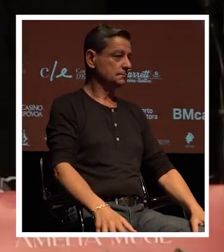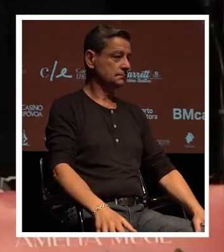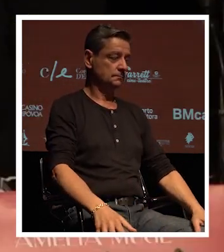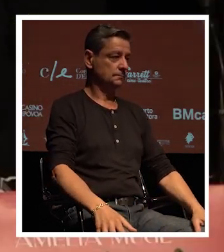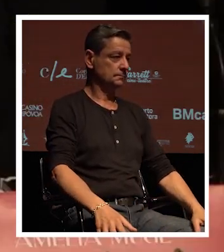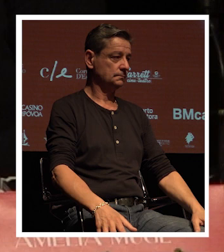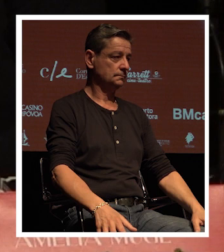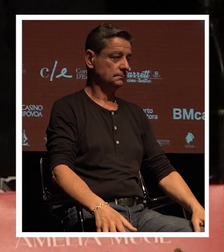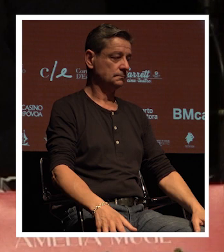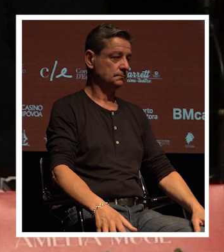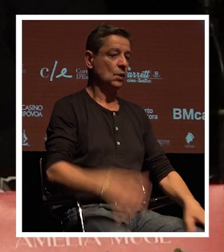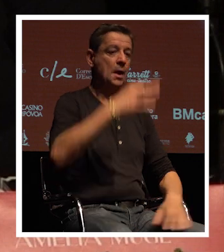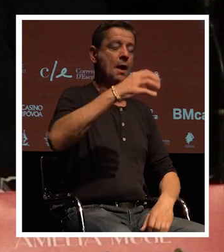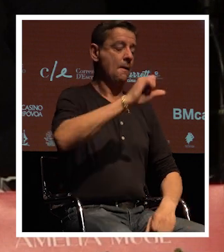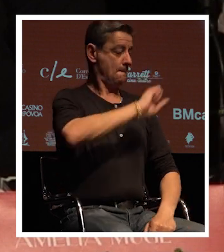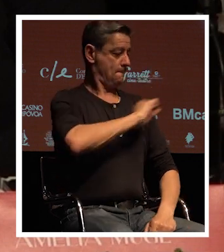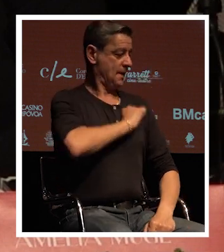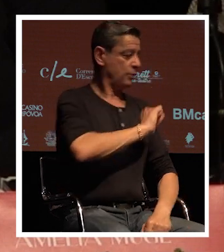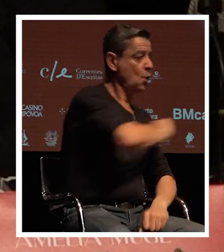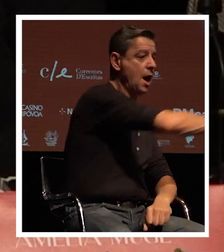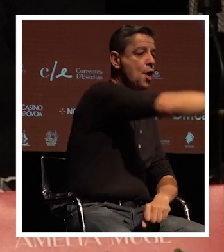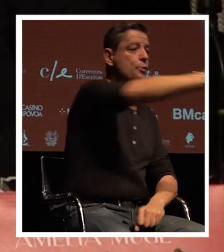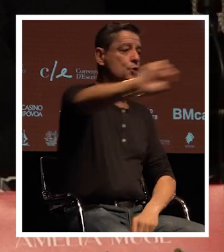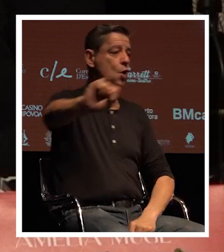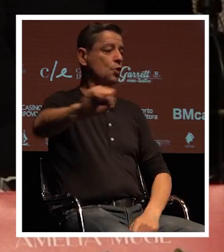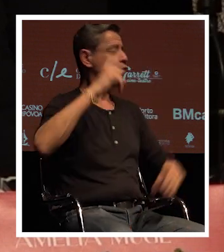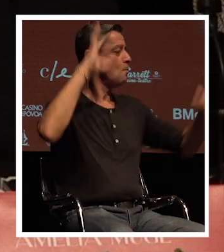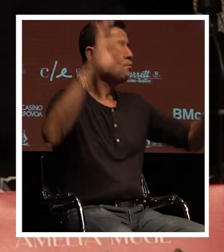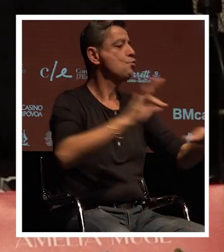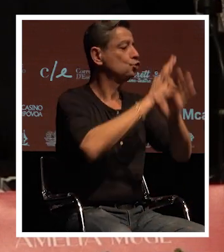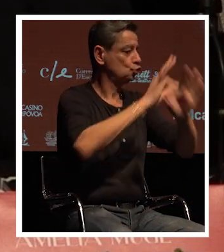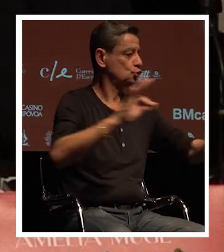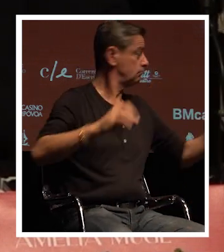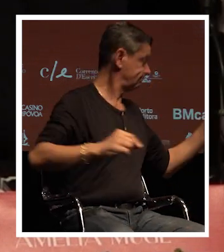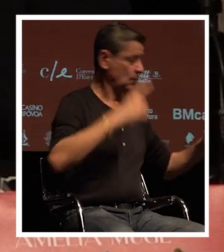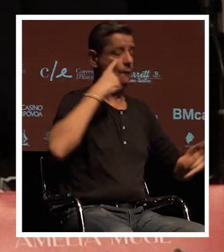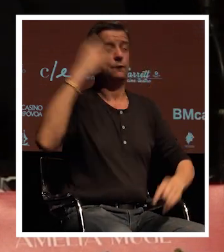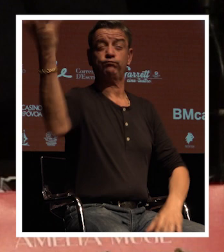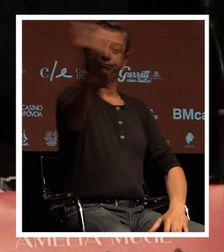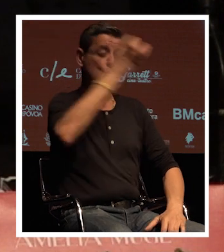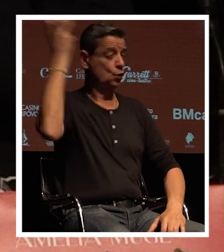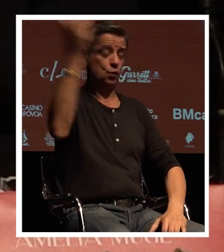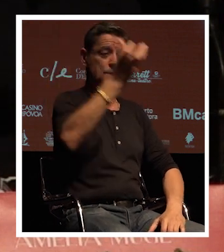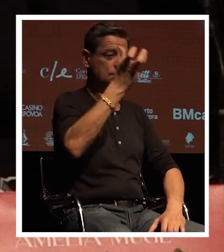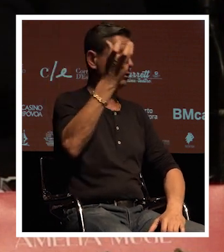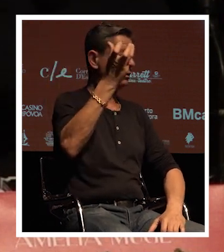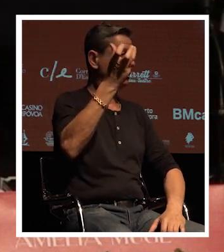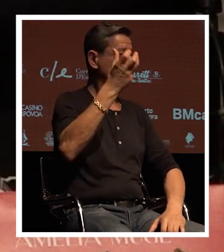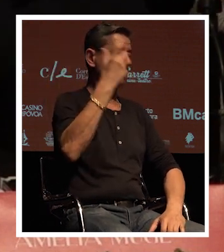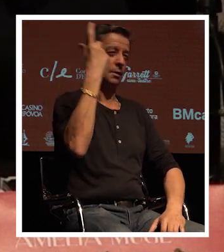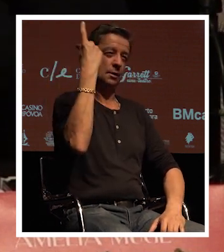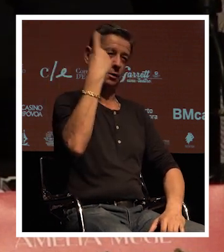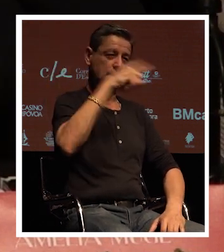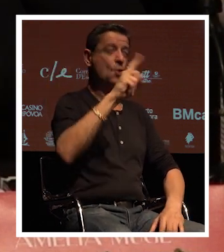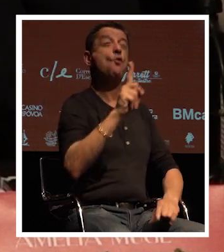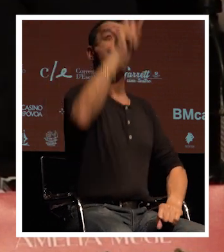isso Pedro abrunhosa é um dos mais reconhecidos músicos e figuras da Cultura em Portugal levando o porto